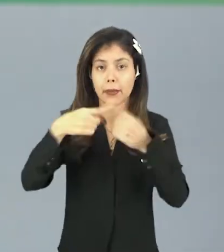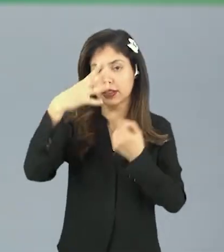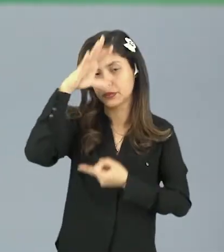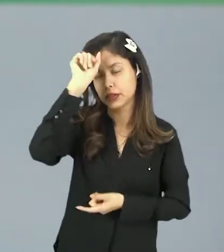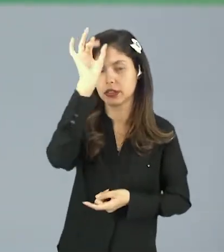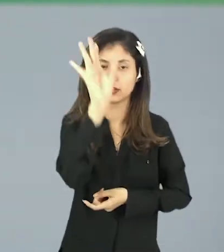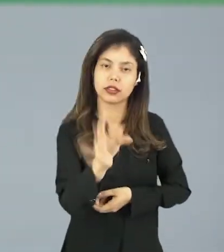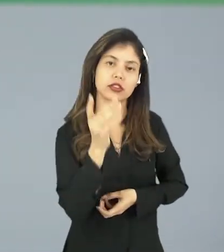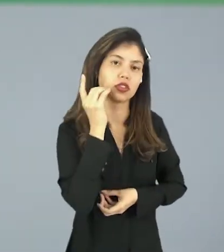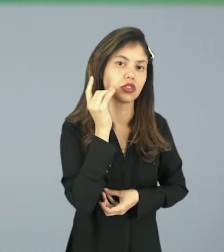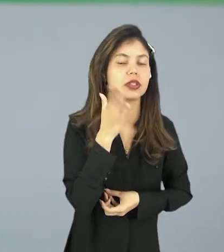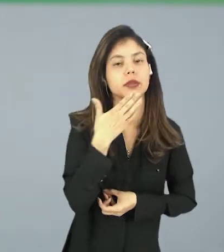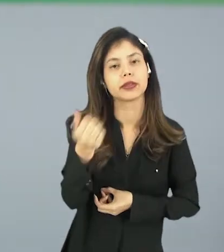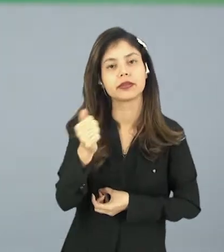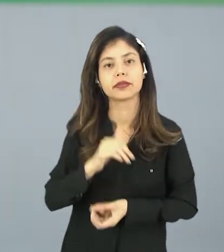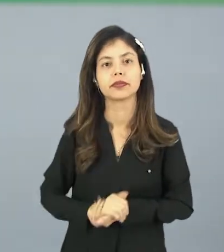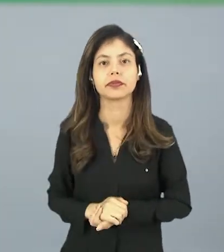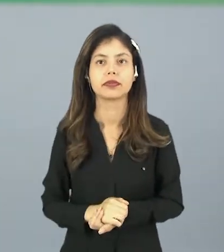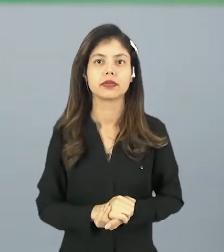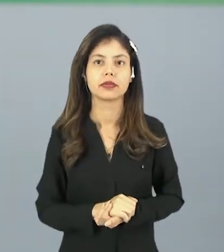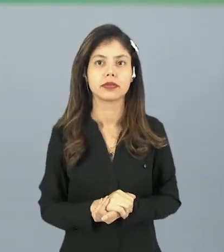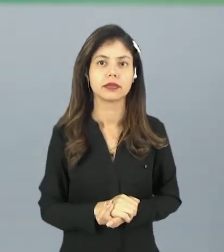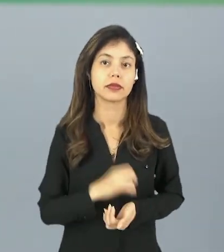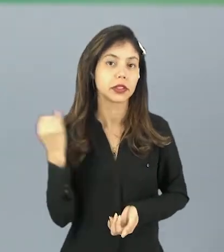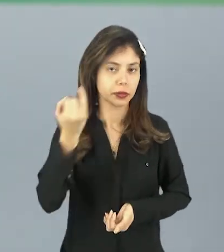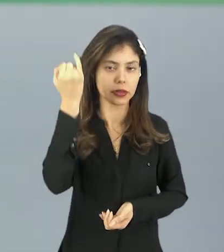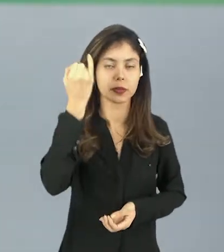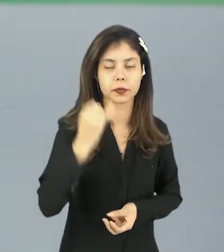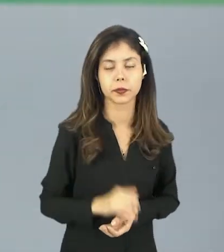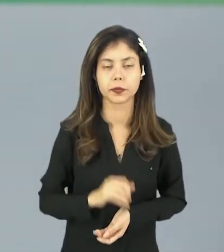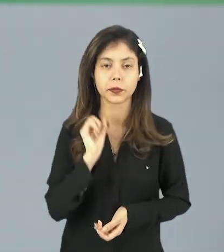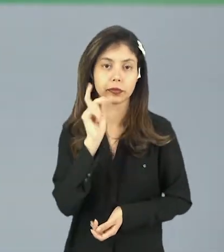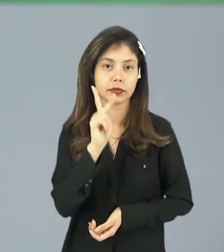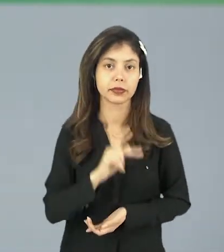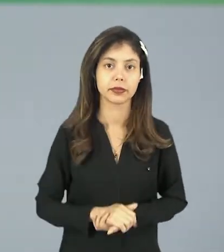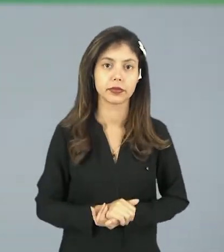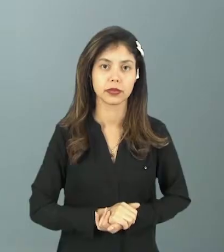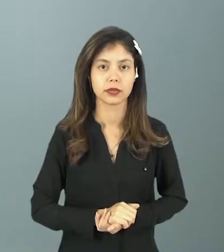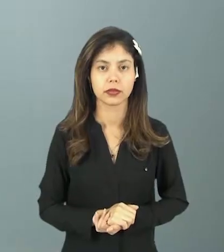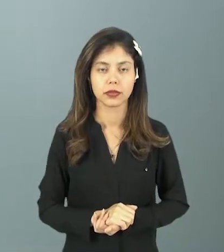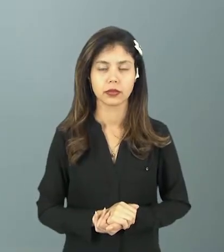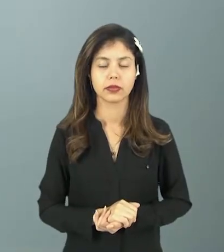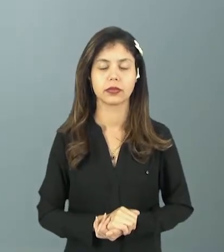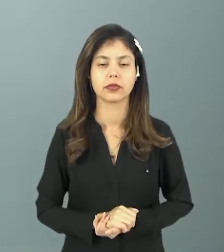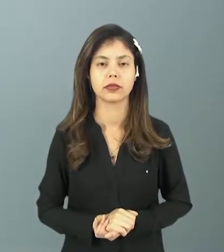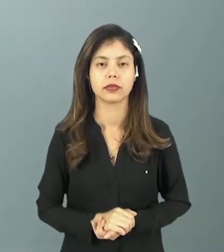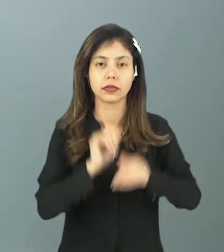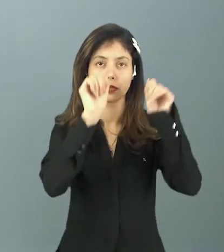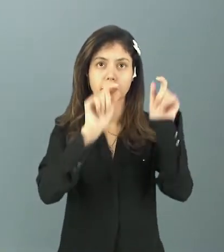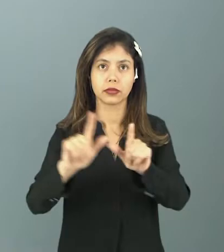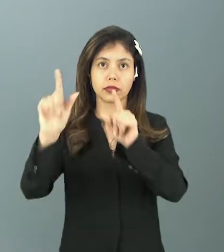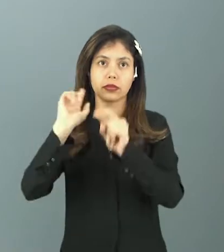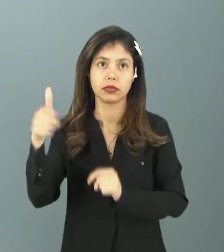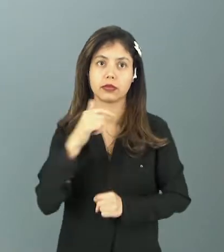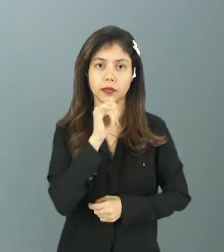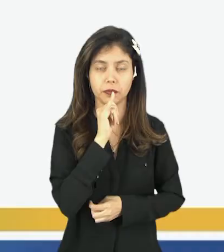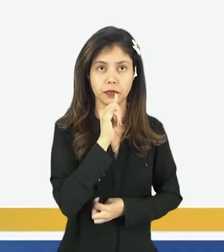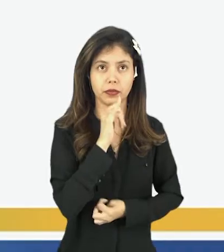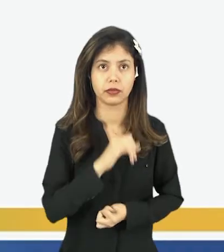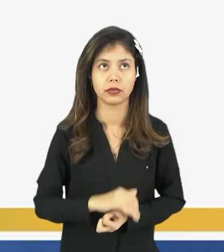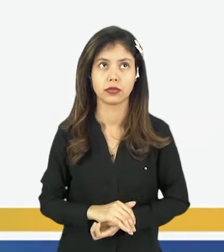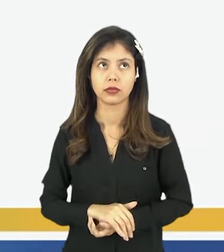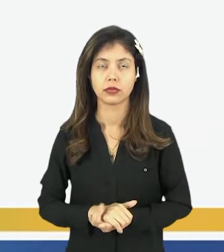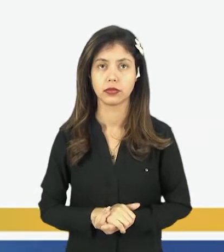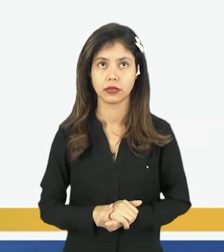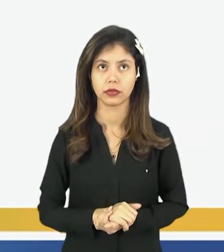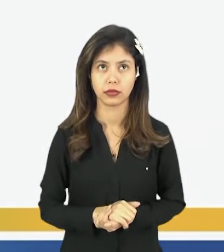aprender cada dia e ir melhorando. Isso que é importante, tá? Vamos continuar aí na tela para ver outro exemplo e continuar aí comigo, para eu